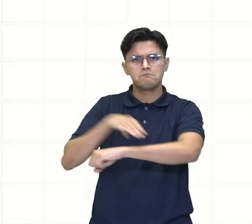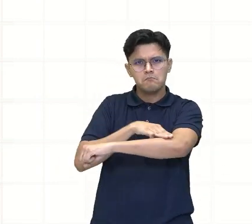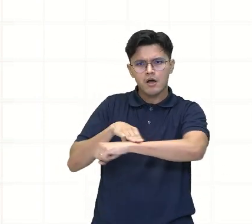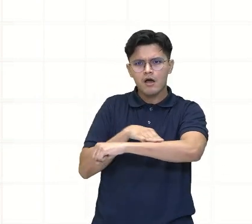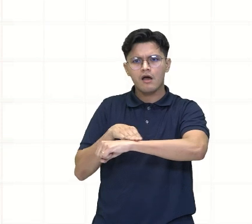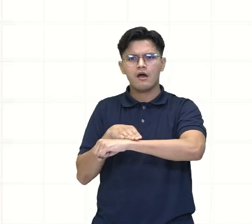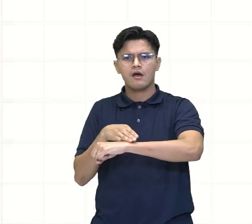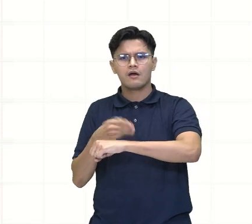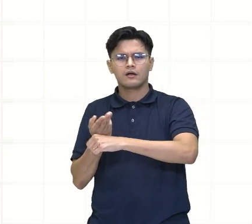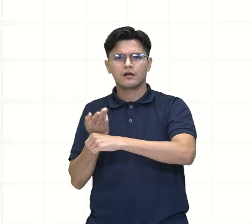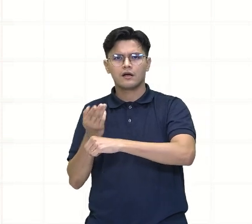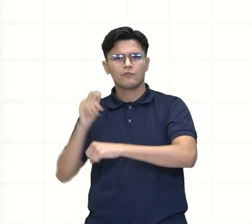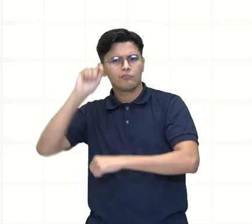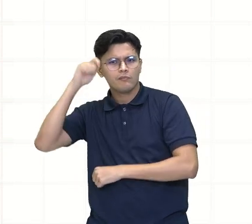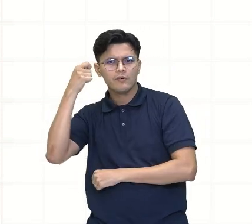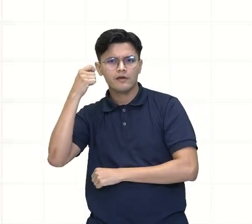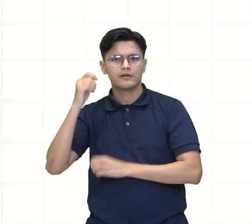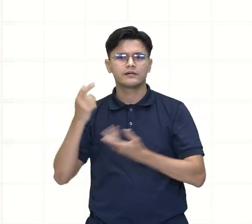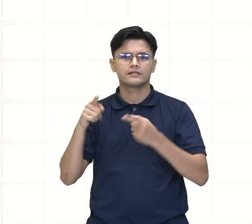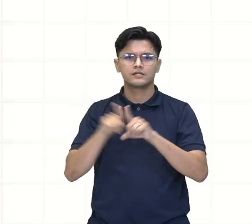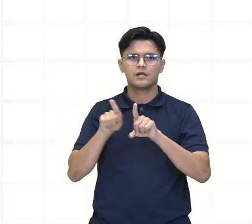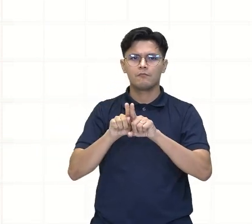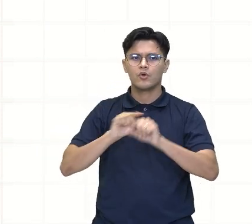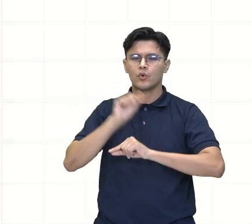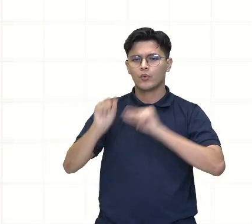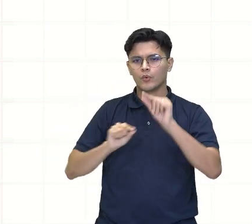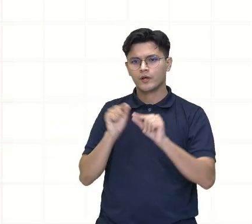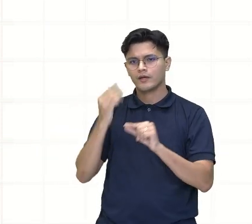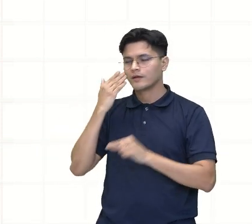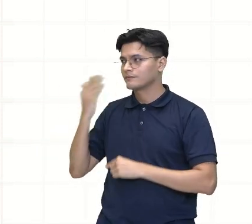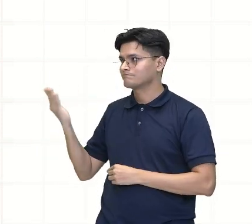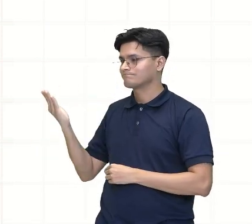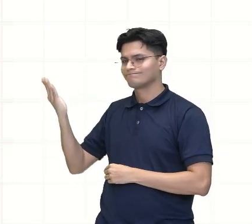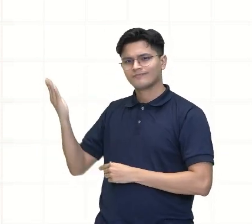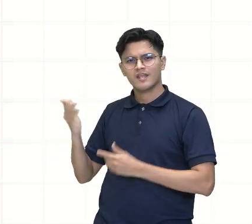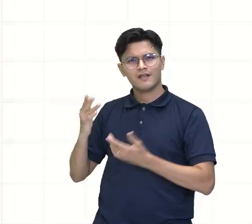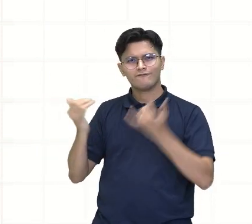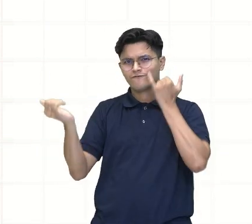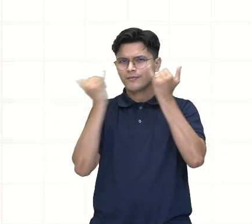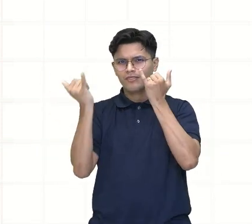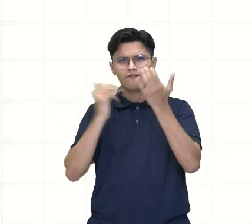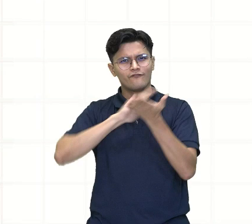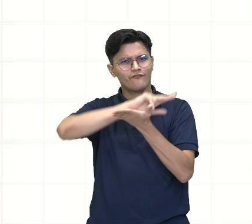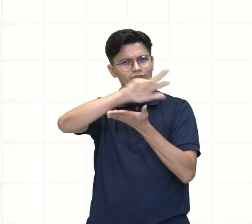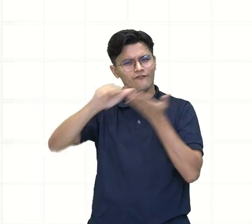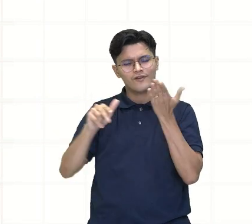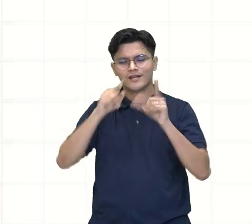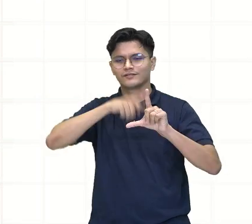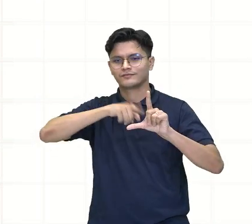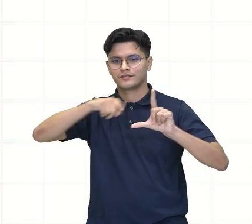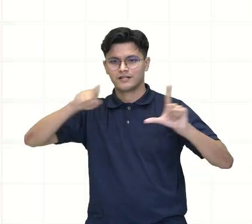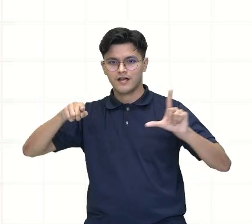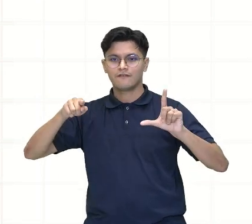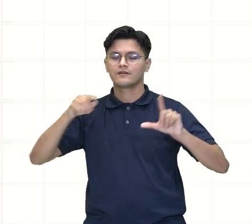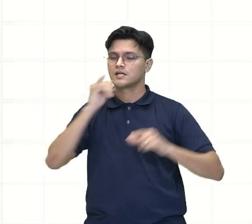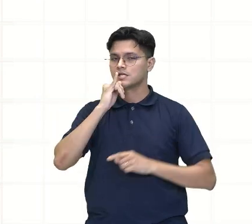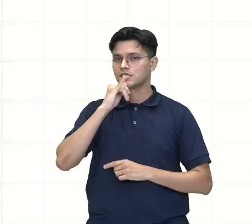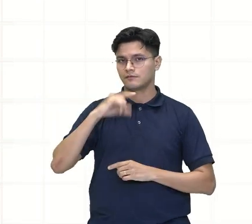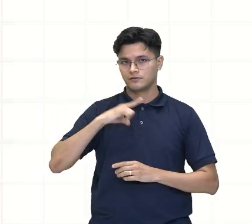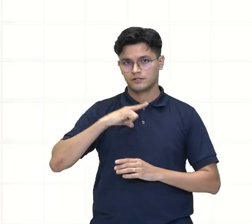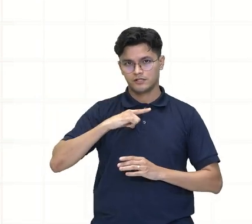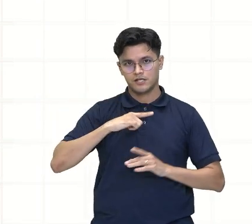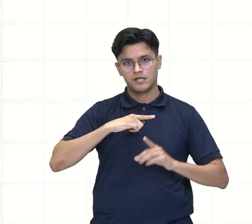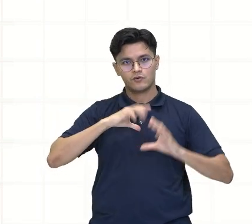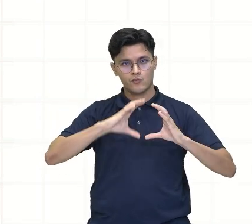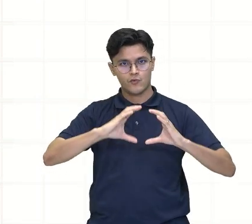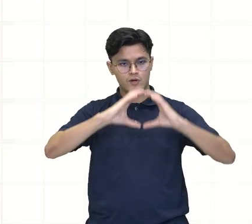pode realizar com relação aos infográficos, tá bom? Então, nesse gráfico de pizza, eu tenho aí o percentual de crianças,